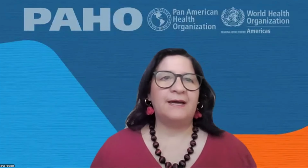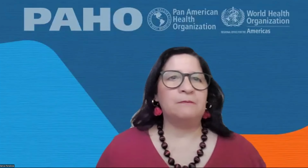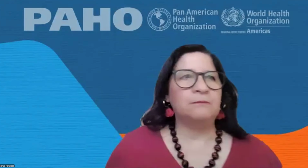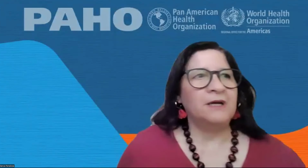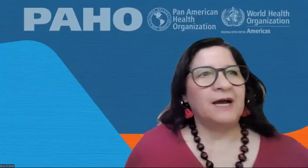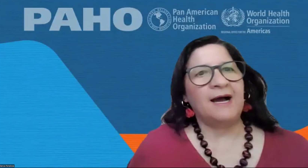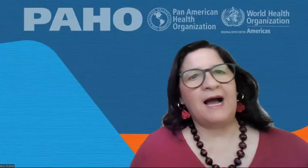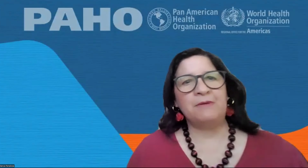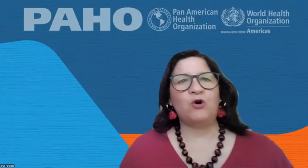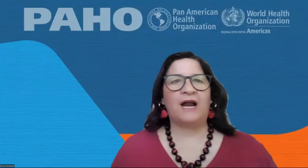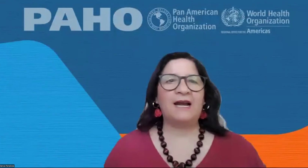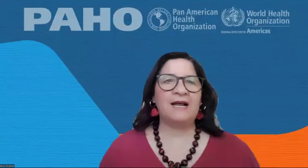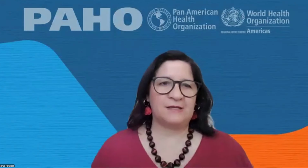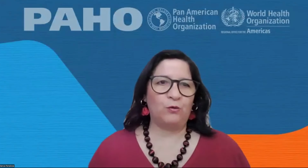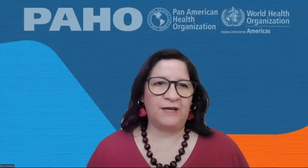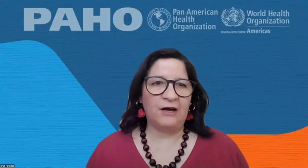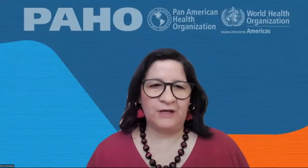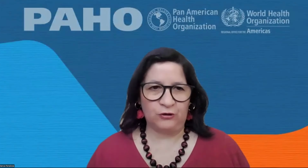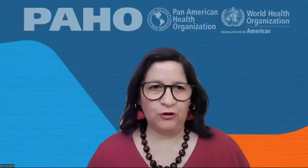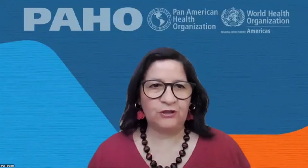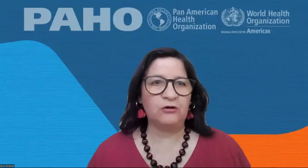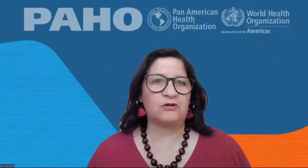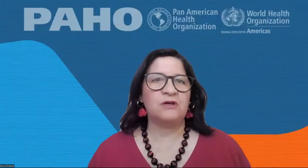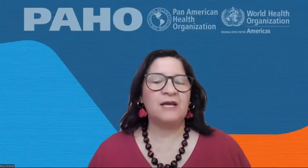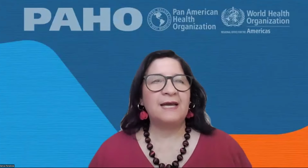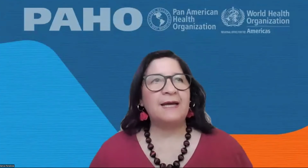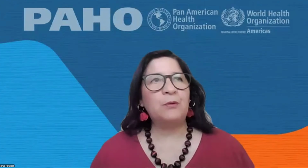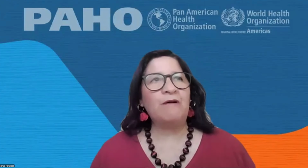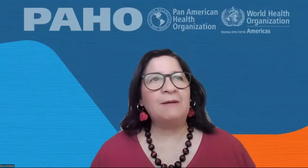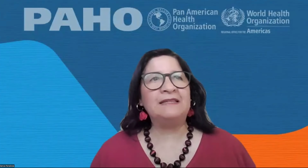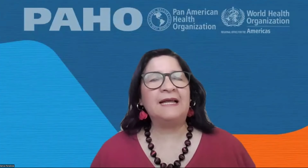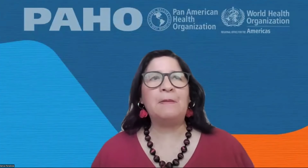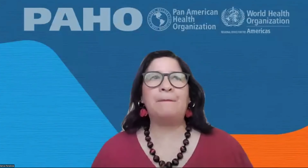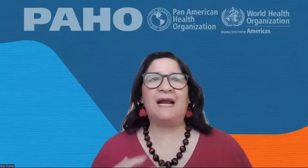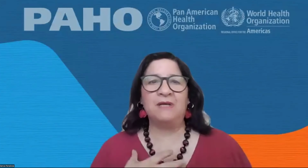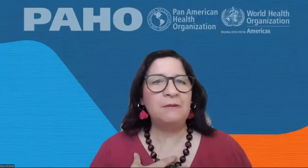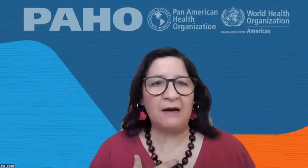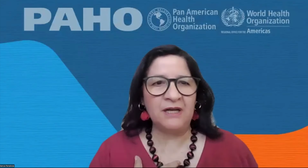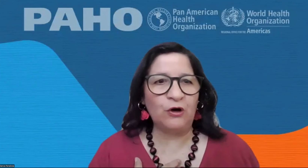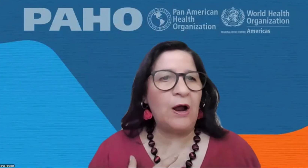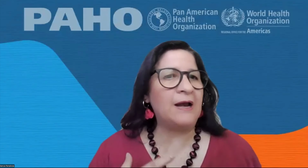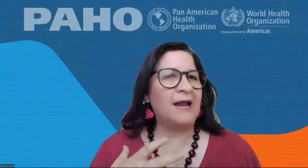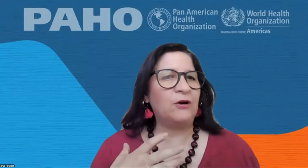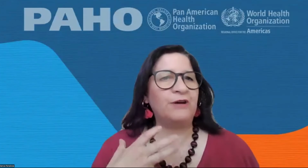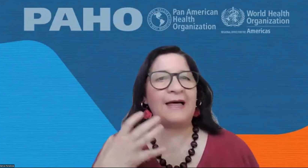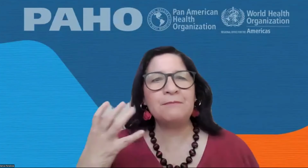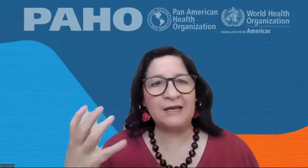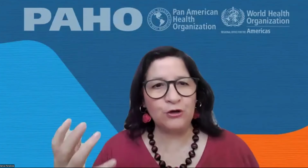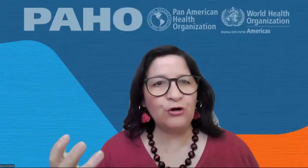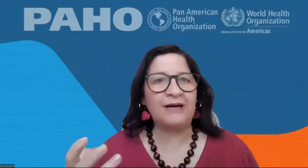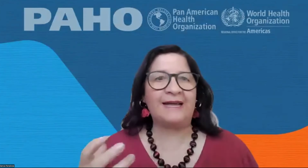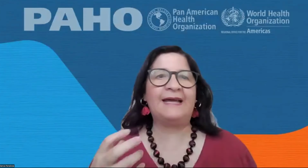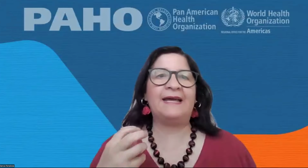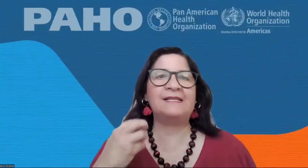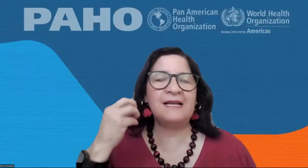neste chamado a melhorar a segurança dos diagnósticos, provavelmente, pelo